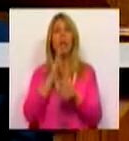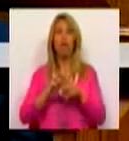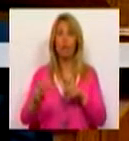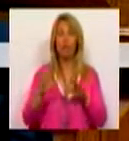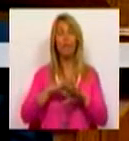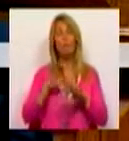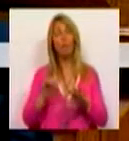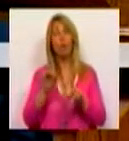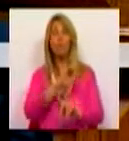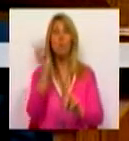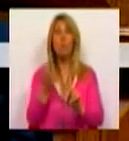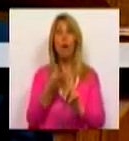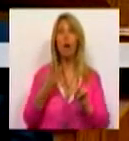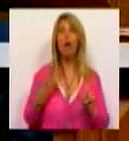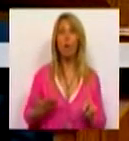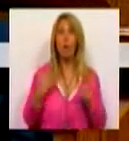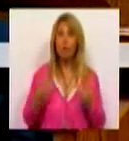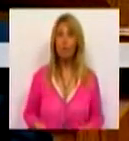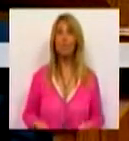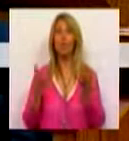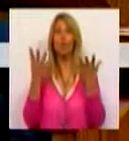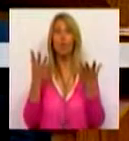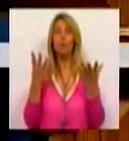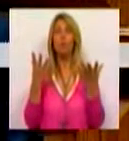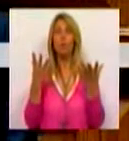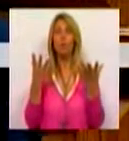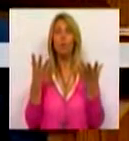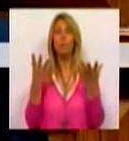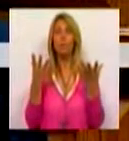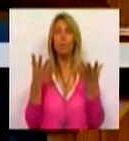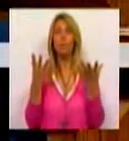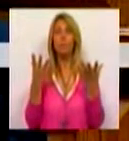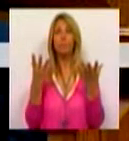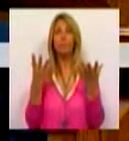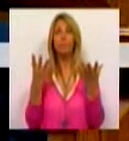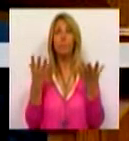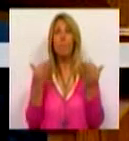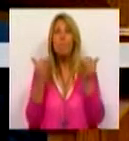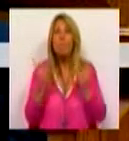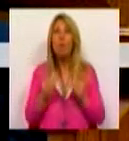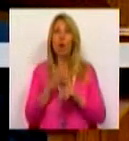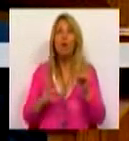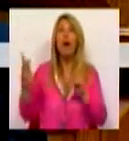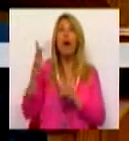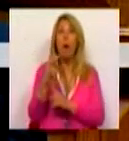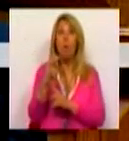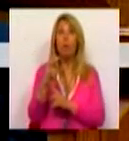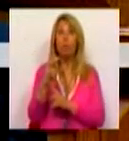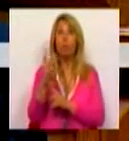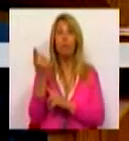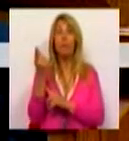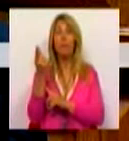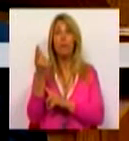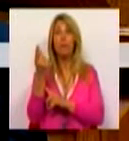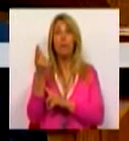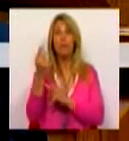ano se conseguiu que tivéssemos o menor aumento de sempre, desde que o mercado foi liberalizado no preço de eletricidade